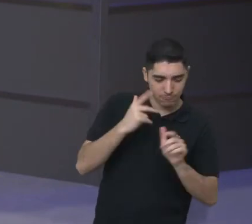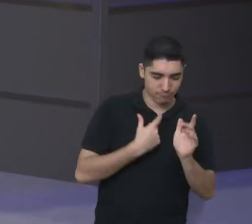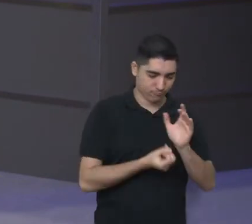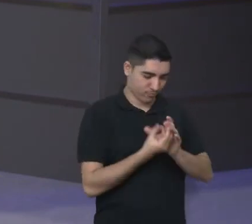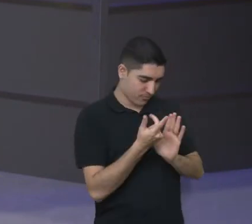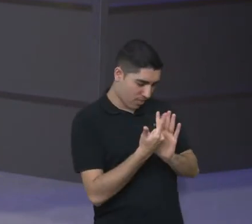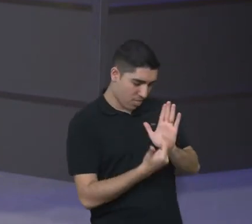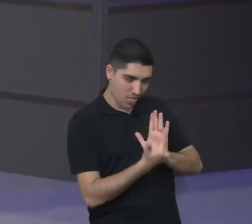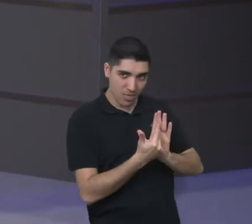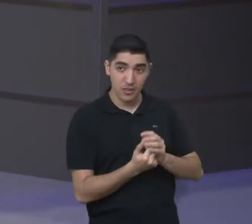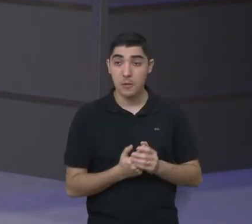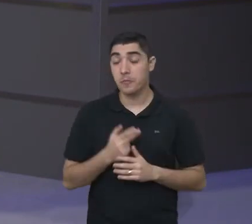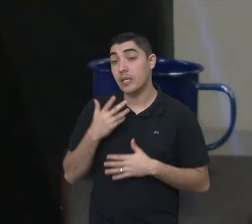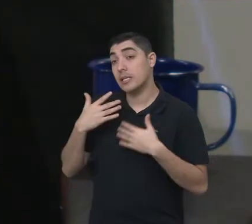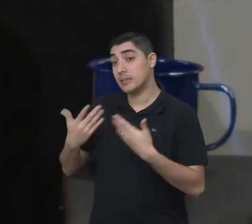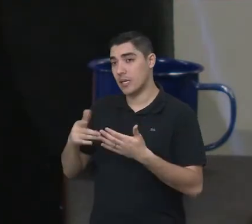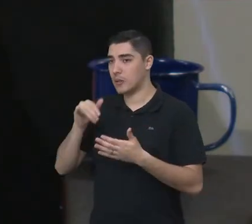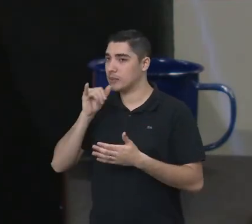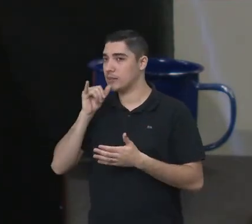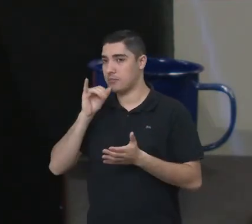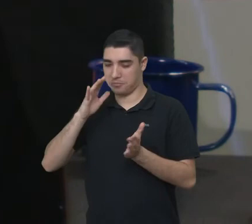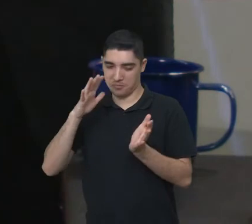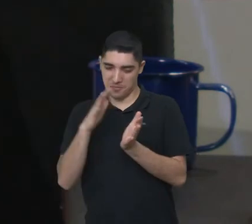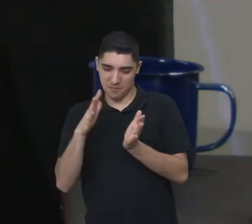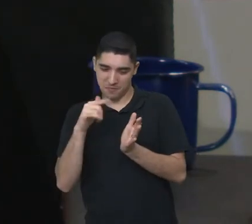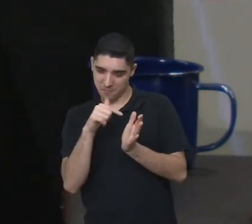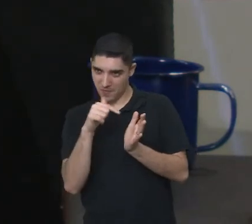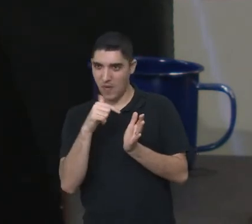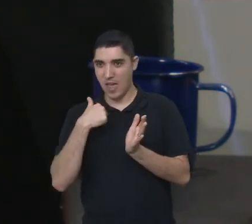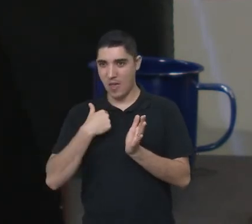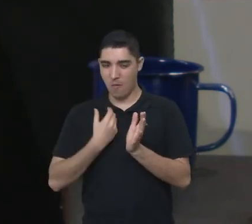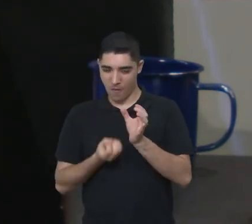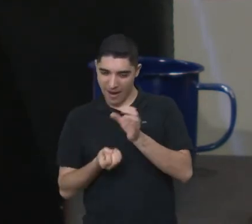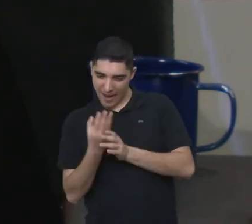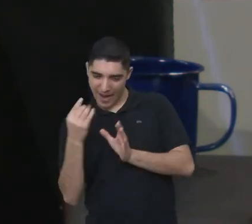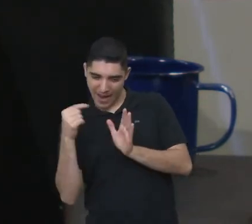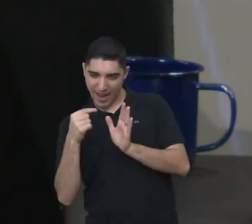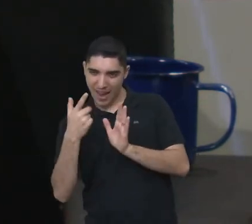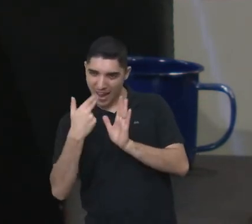Quando eu faço as almofadas, né, personalizada, eu